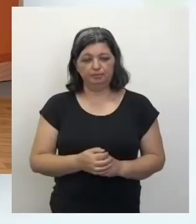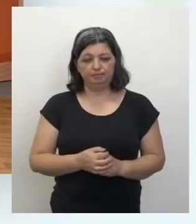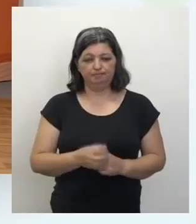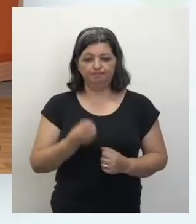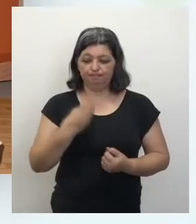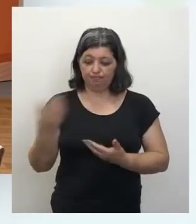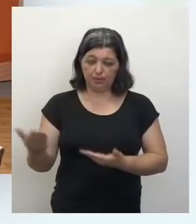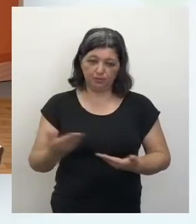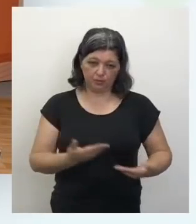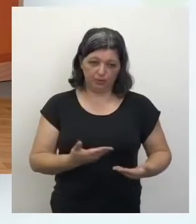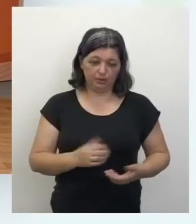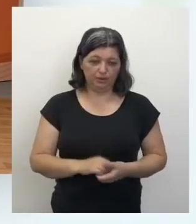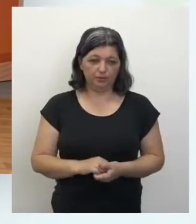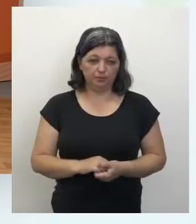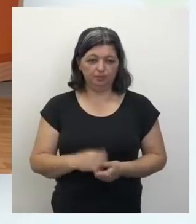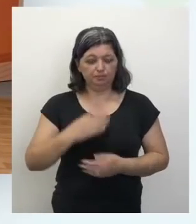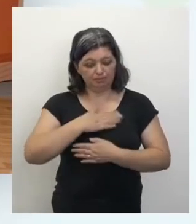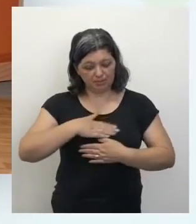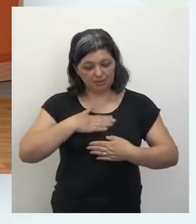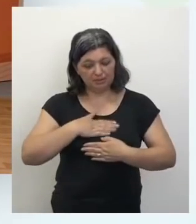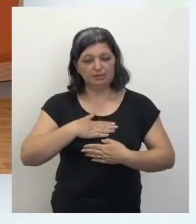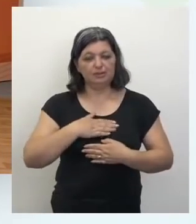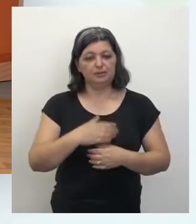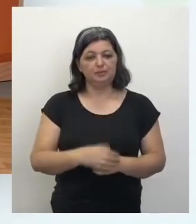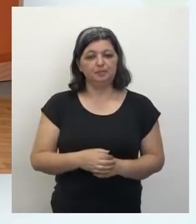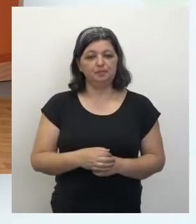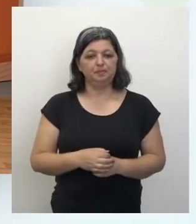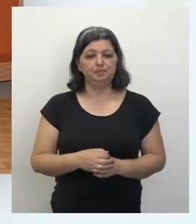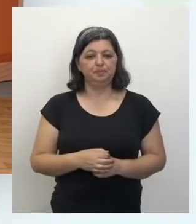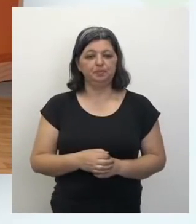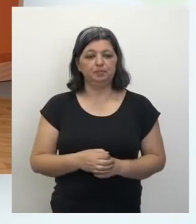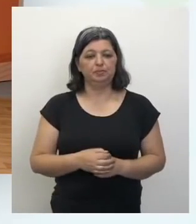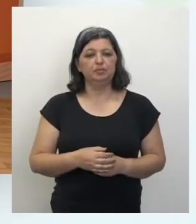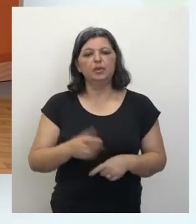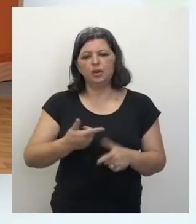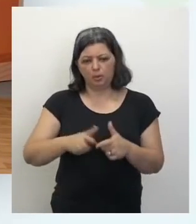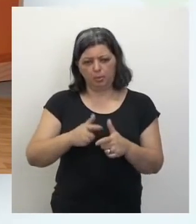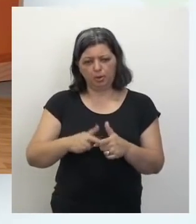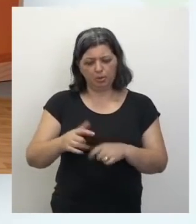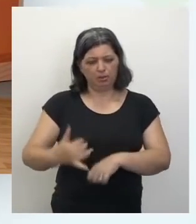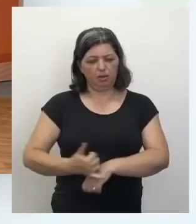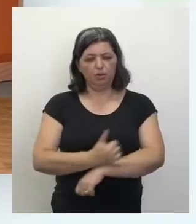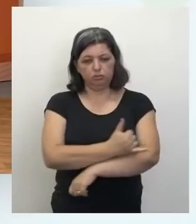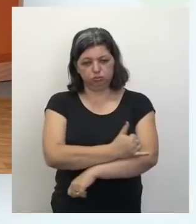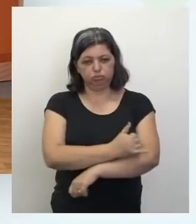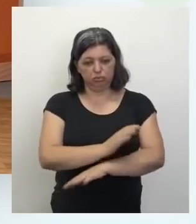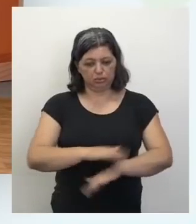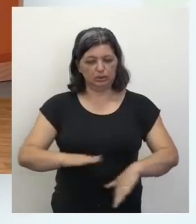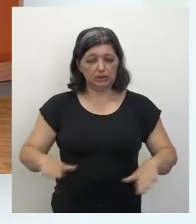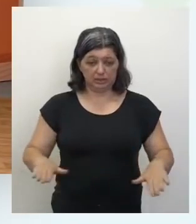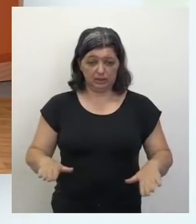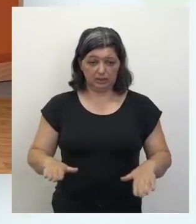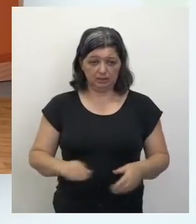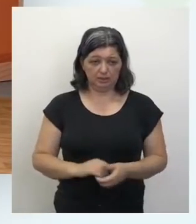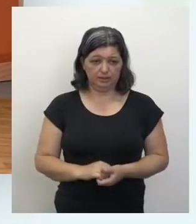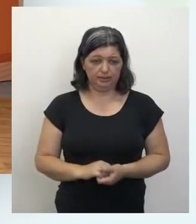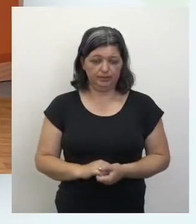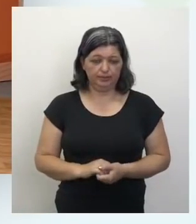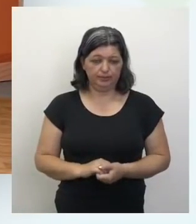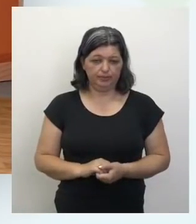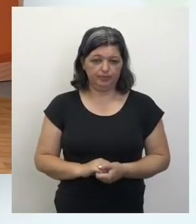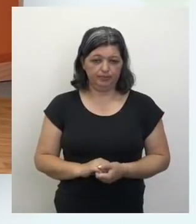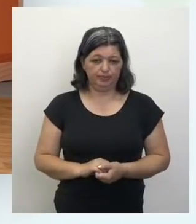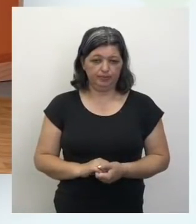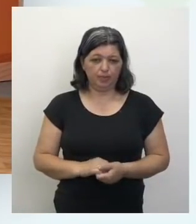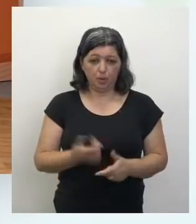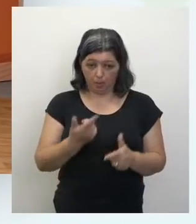aqui ao Sem Censura, um prazer conversar contigo. Esse problema da obesidade infantil realmente é algo muito grave. Pode ser considerado um problema